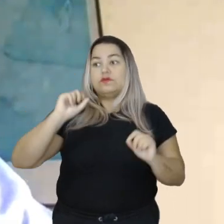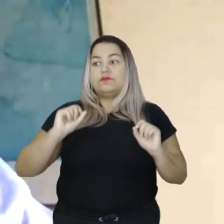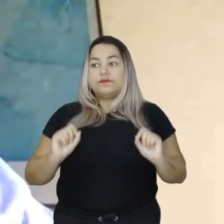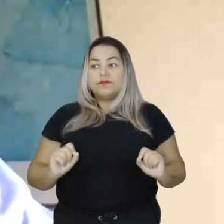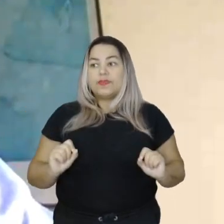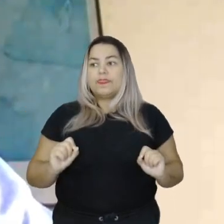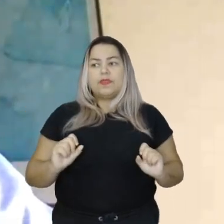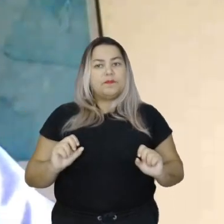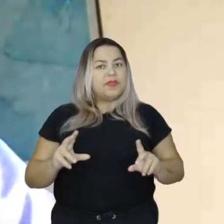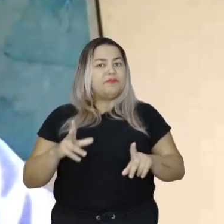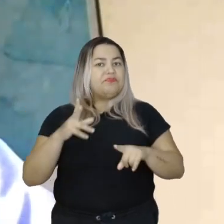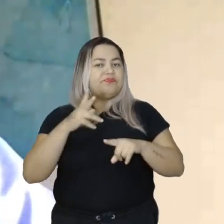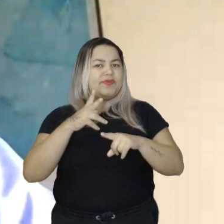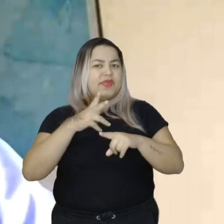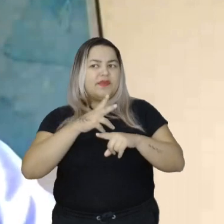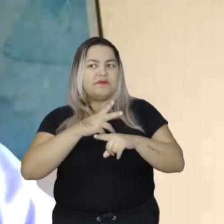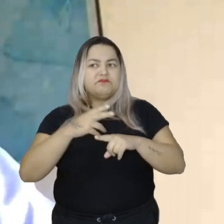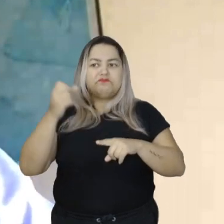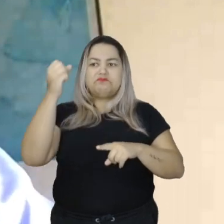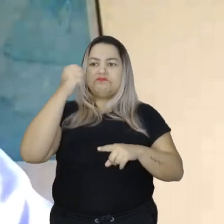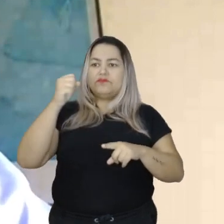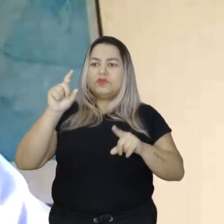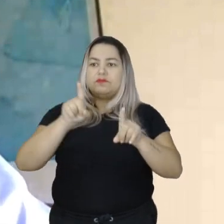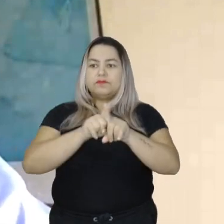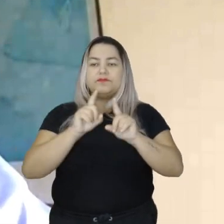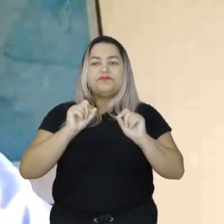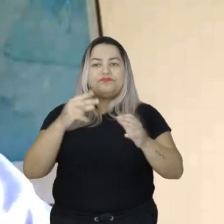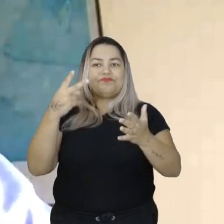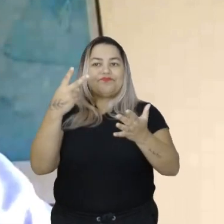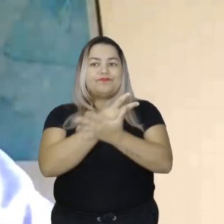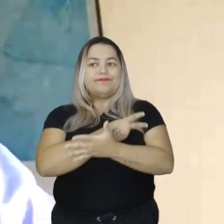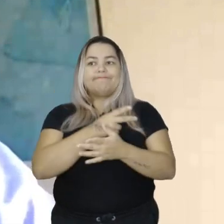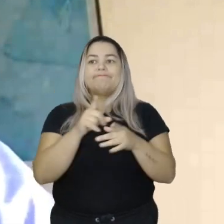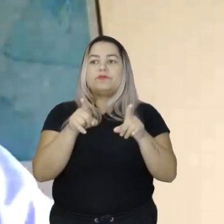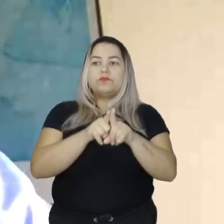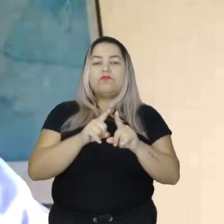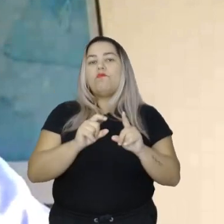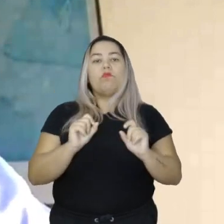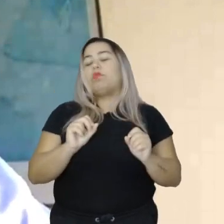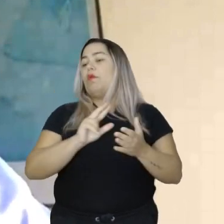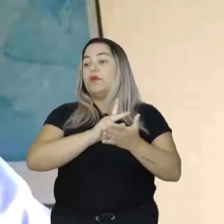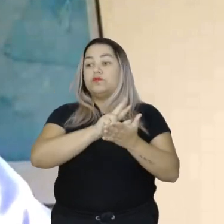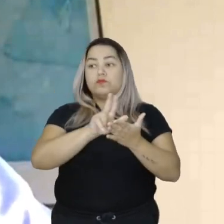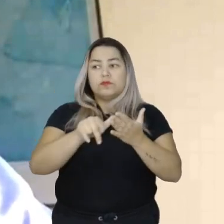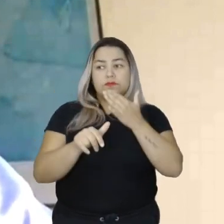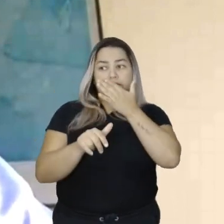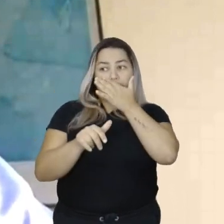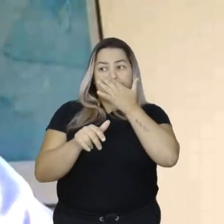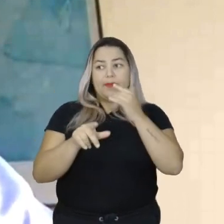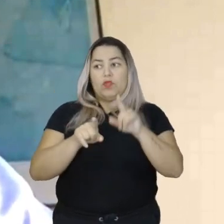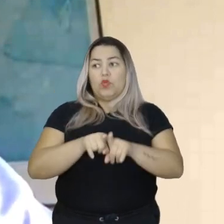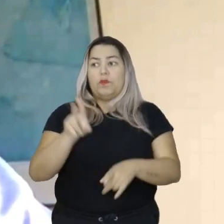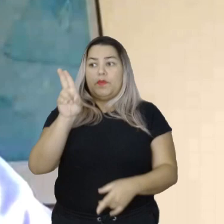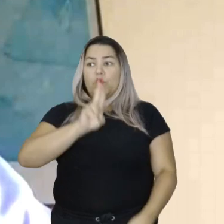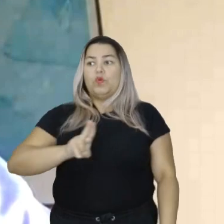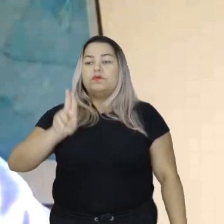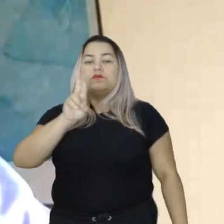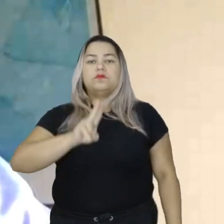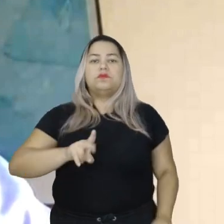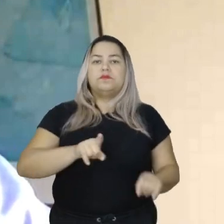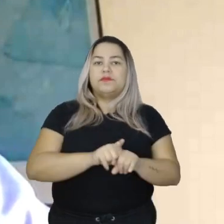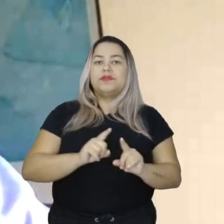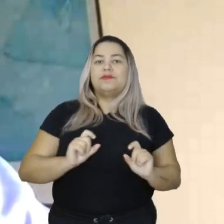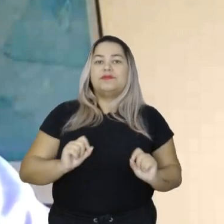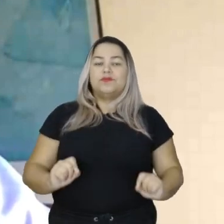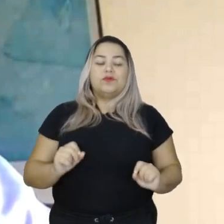vitória heróica que se deu em condições extremamente adversas, né? Com o uso e abuso da máquina